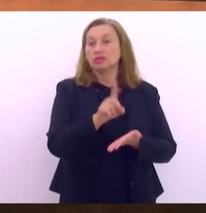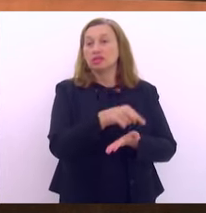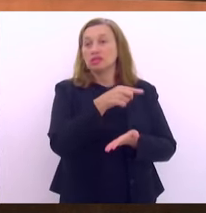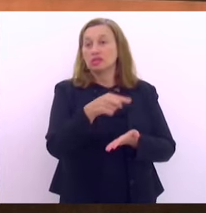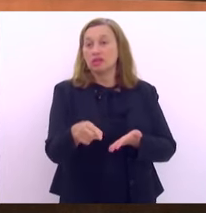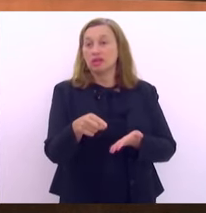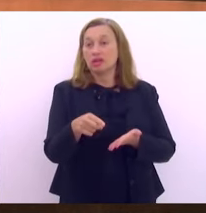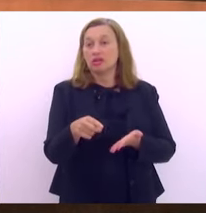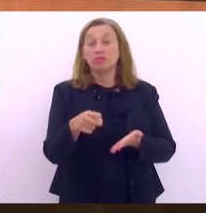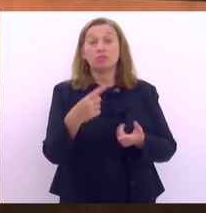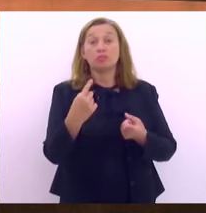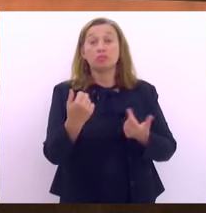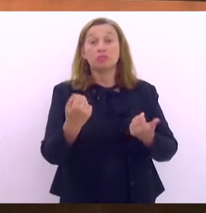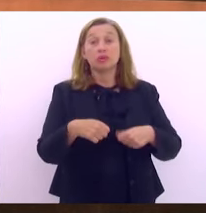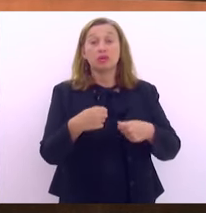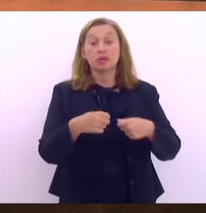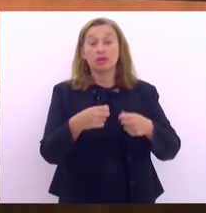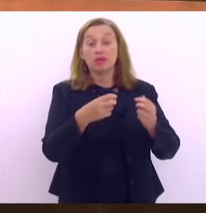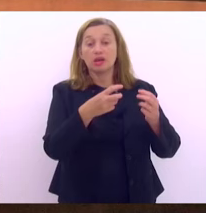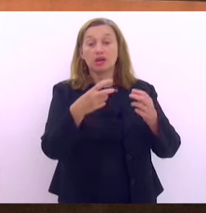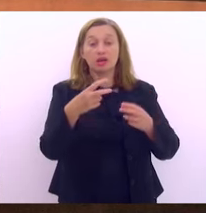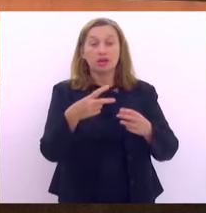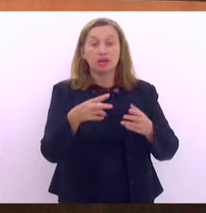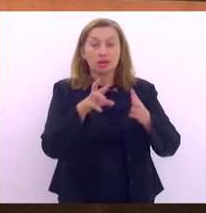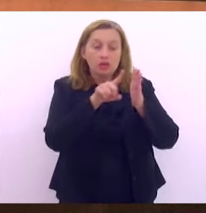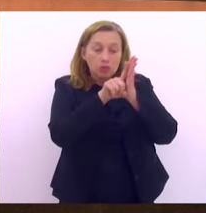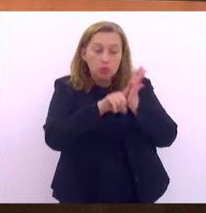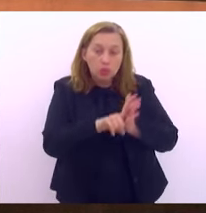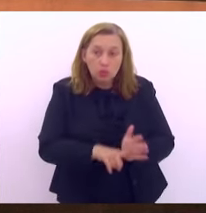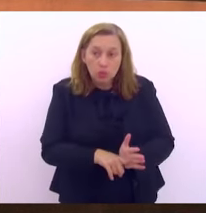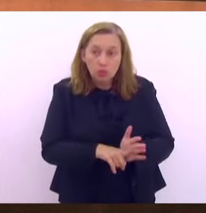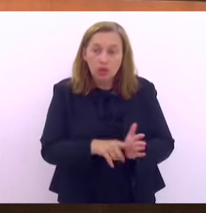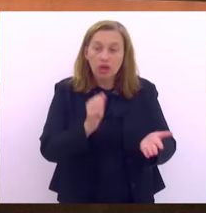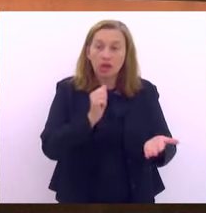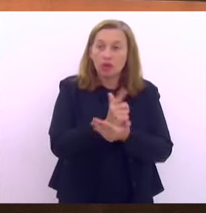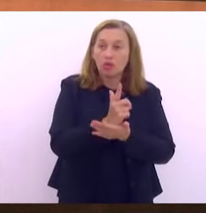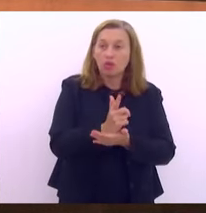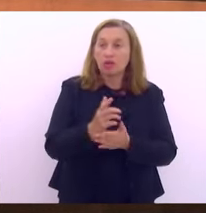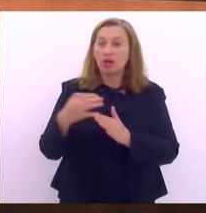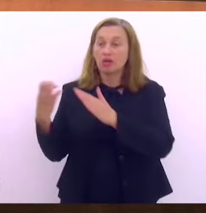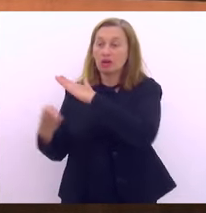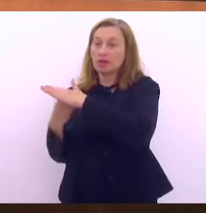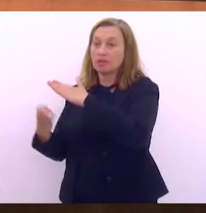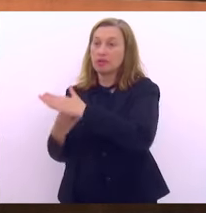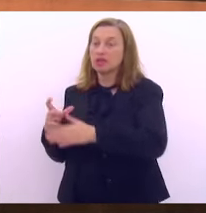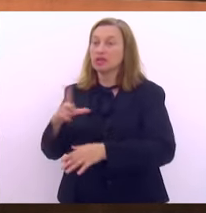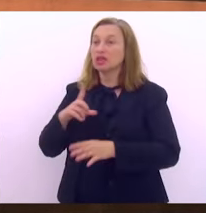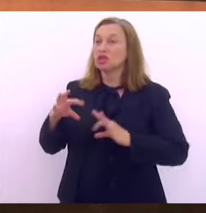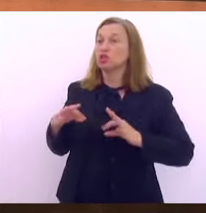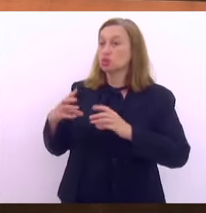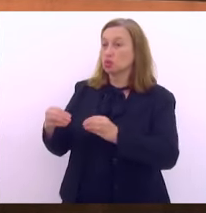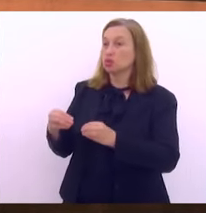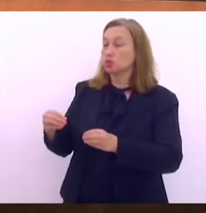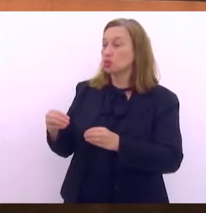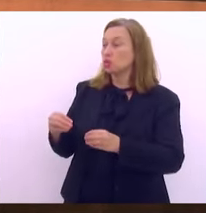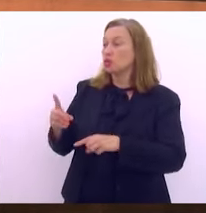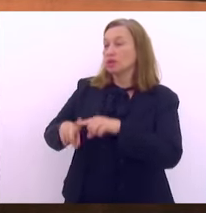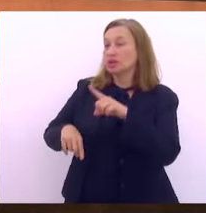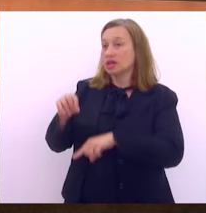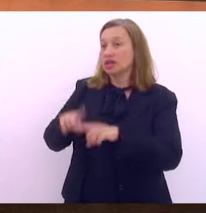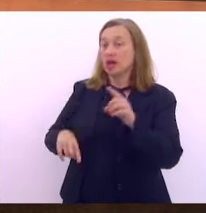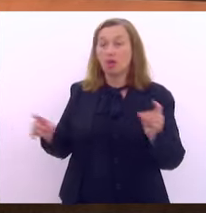para reavaliar a compra. O que que acontece? A empresa agora diz que já está com todo o material preparado. Só que no dia de